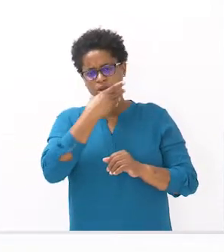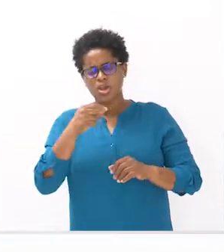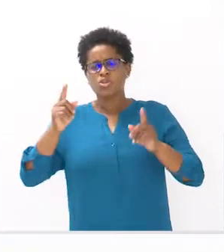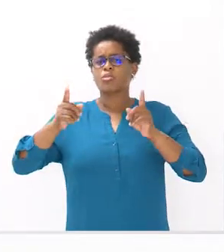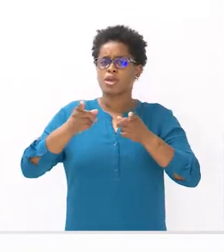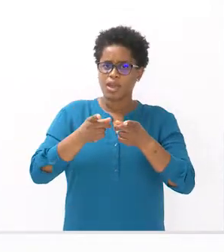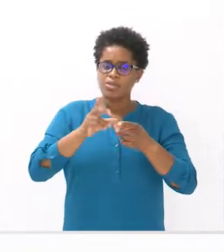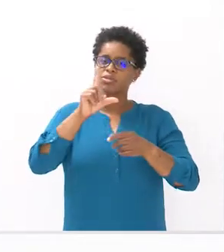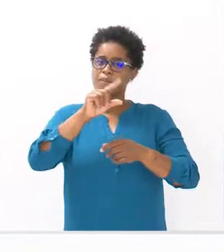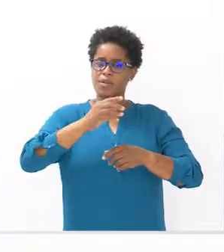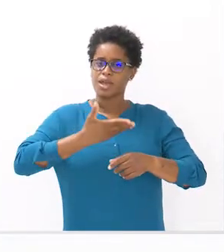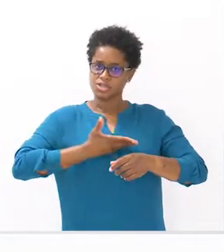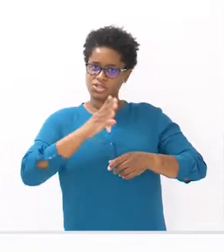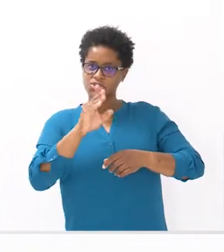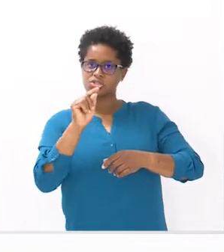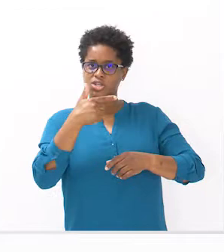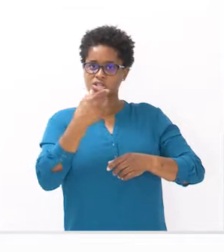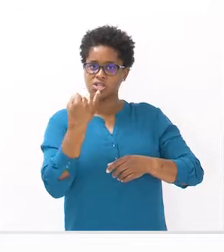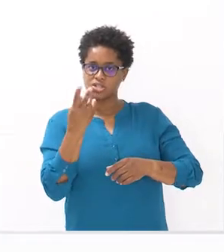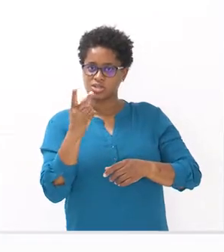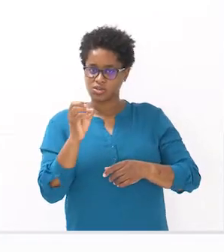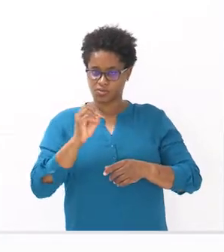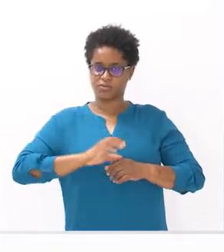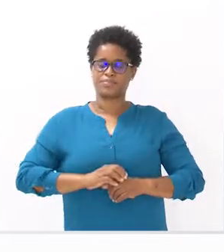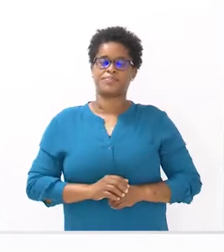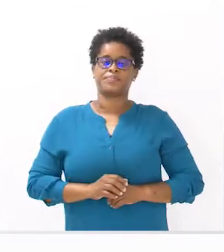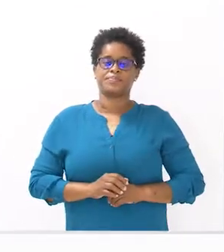pequeno são adjetivos.